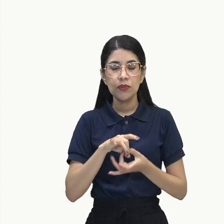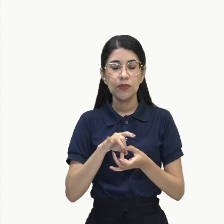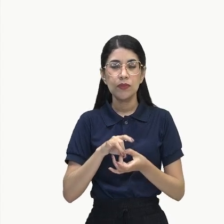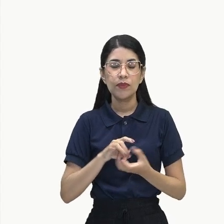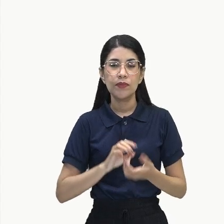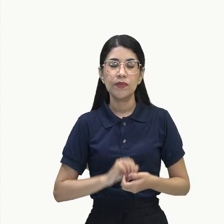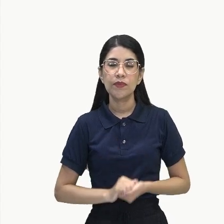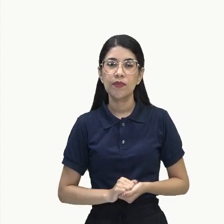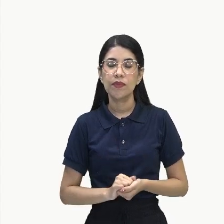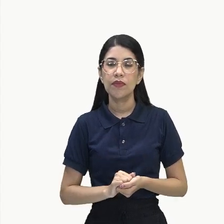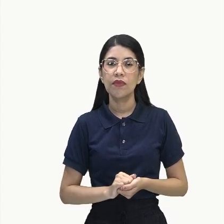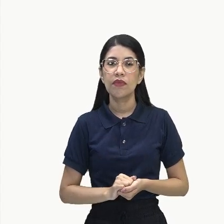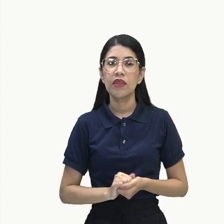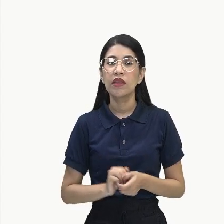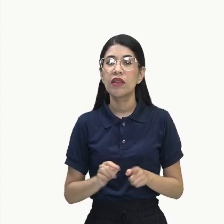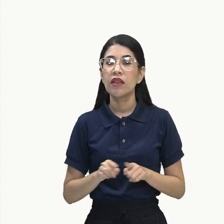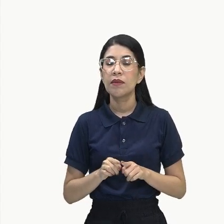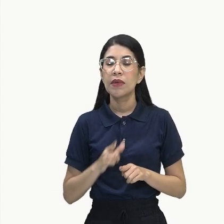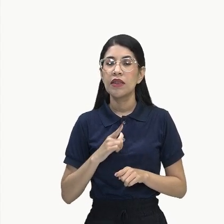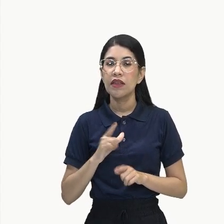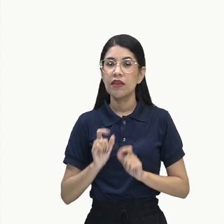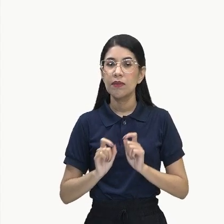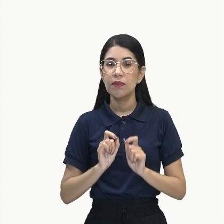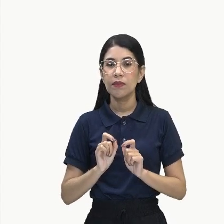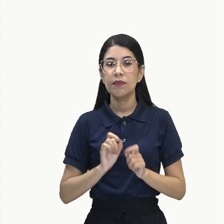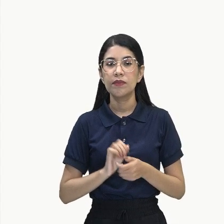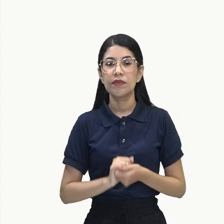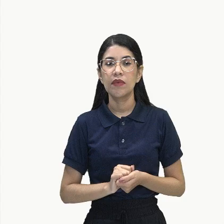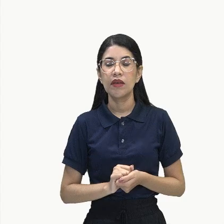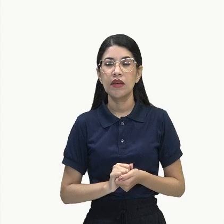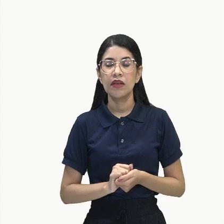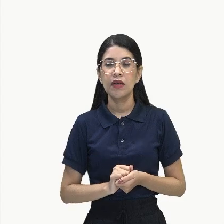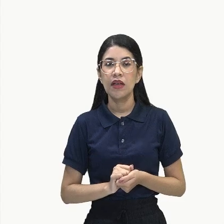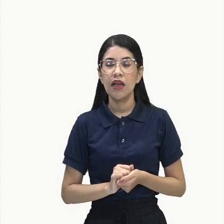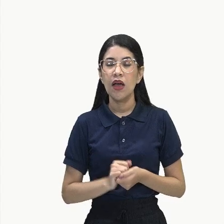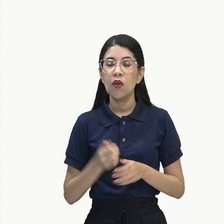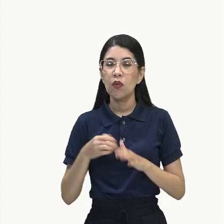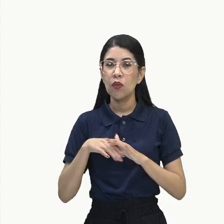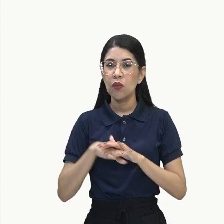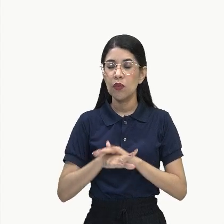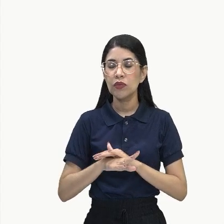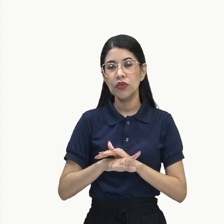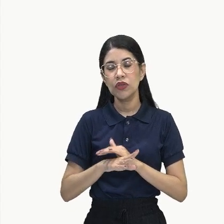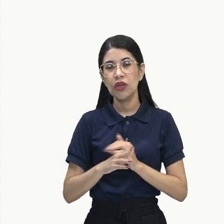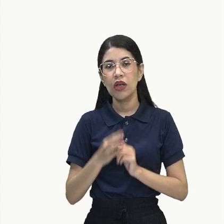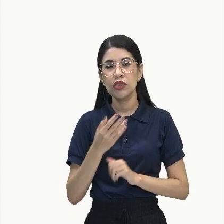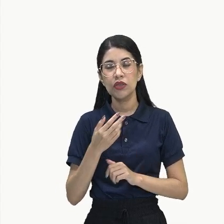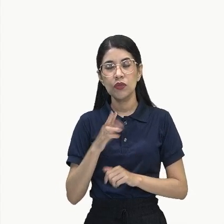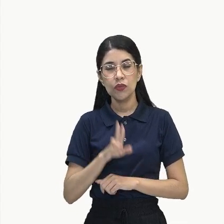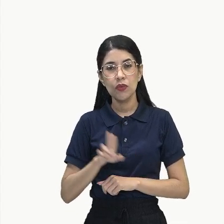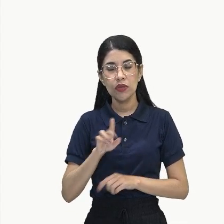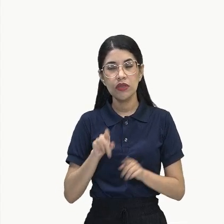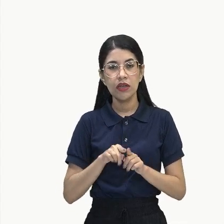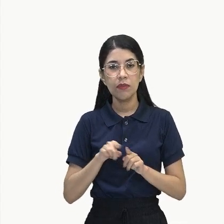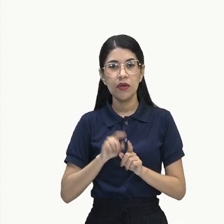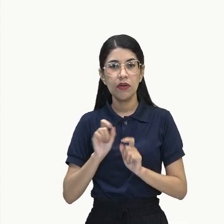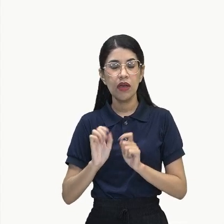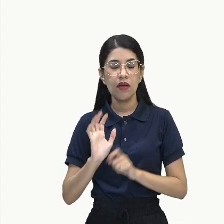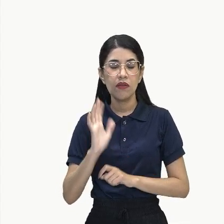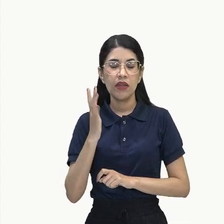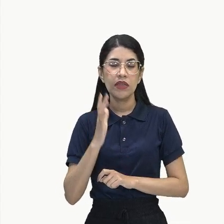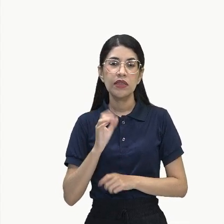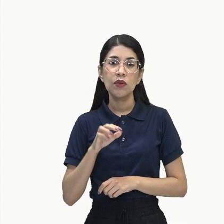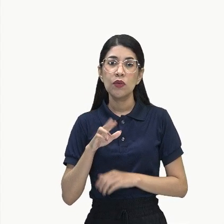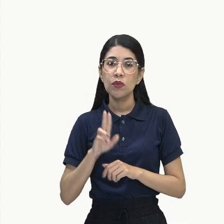né? Então a gente tem uma padronização dos nossos hábitos de consumo. Isso faz com que a gente acabe